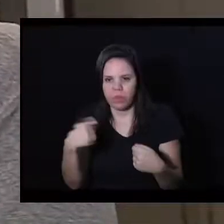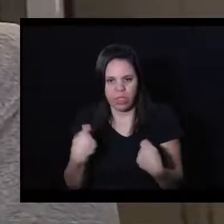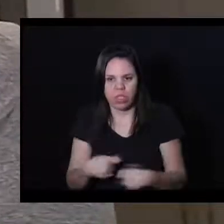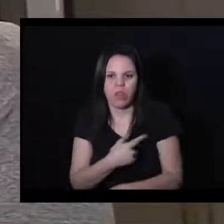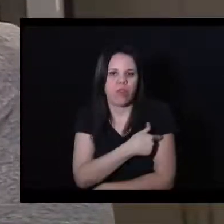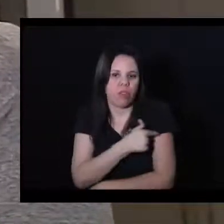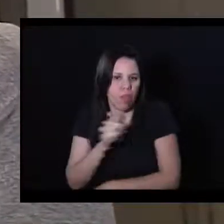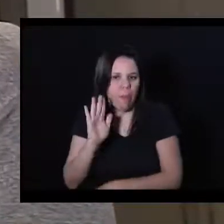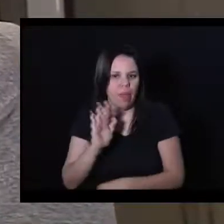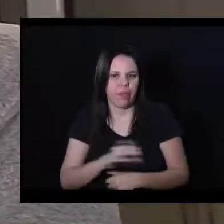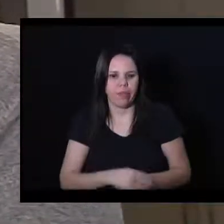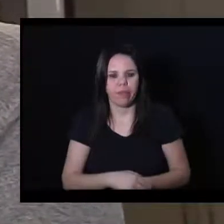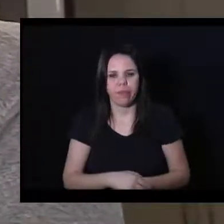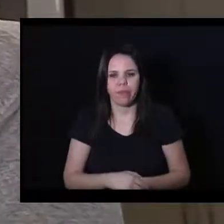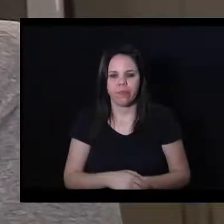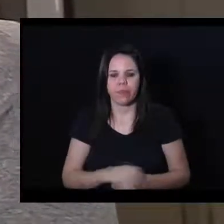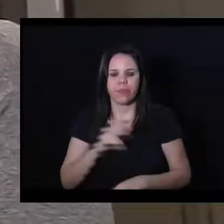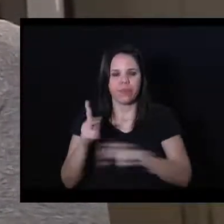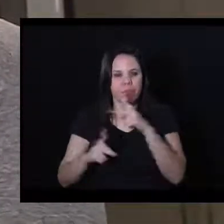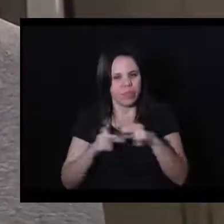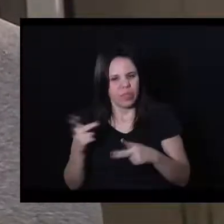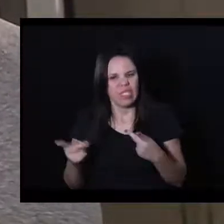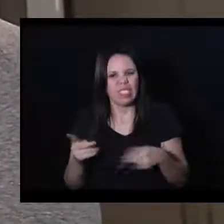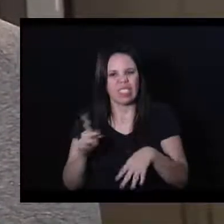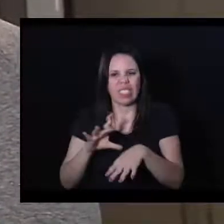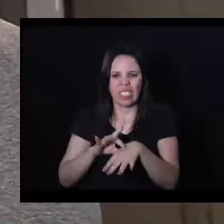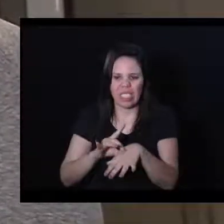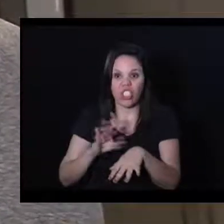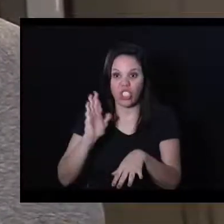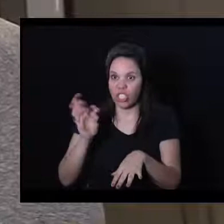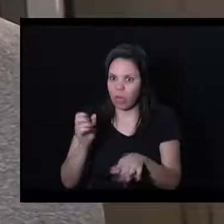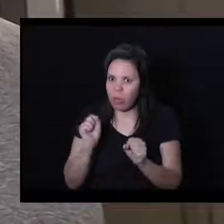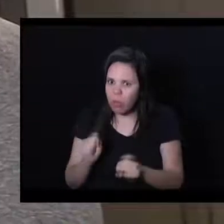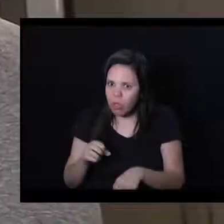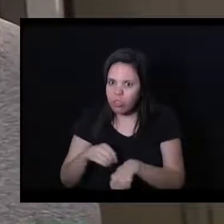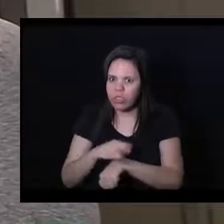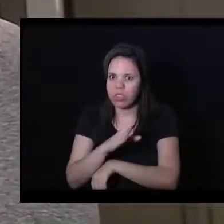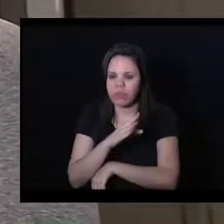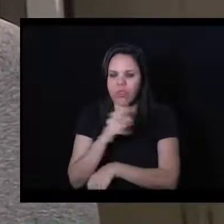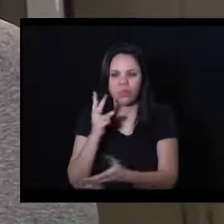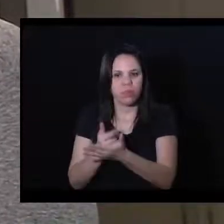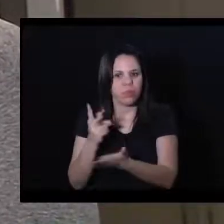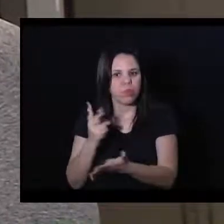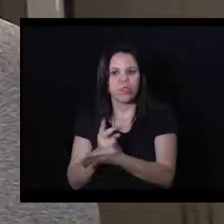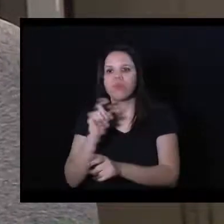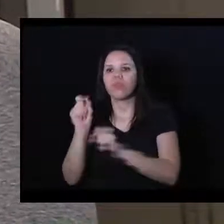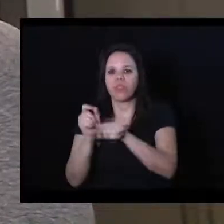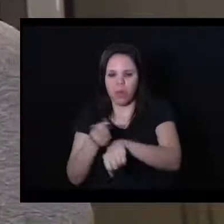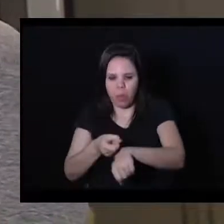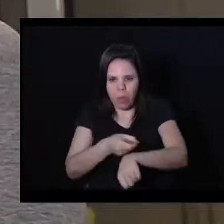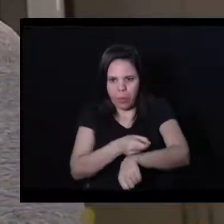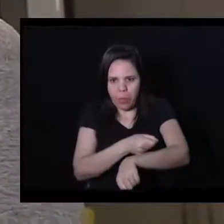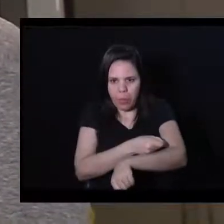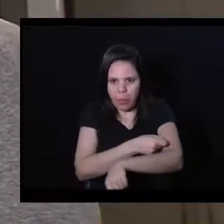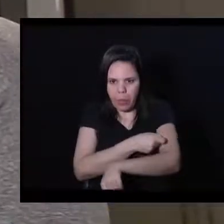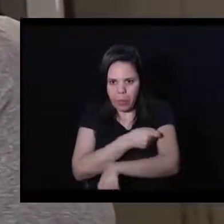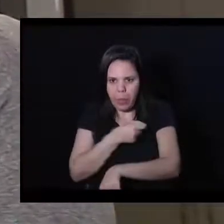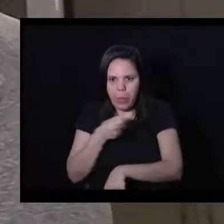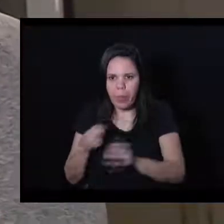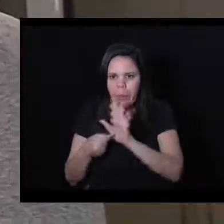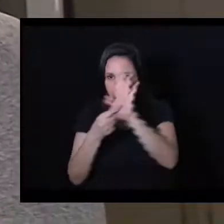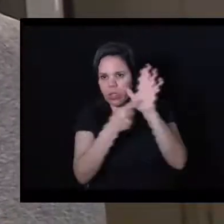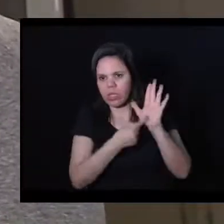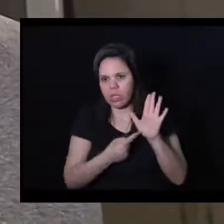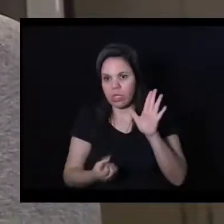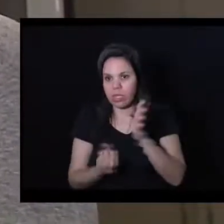dose a mais. As pessoas que estão doentes já podem transmitir o vírus mesmo antes das manchas aparecerem no corpo ou não?